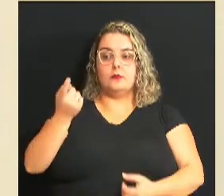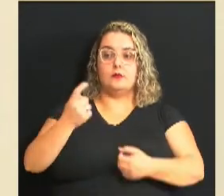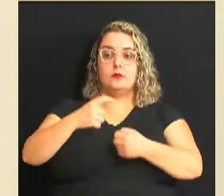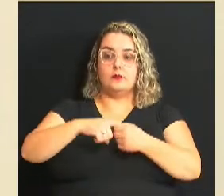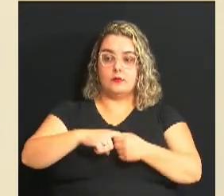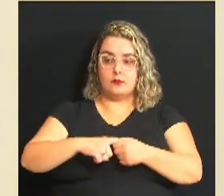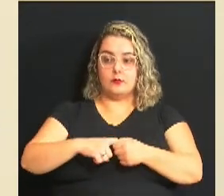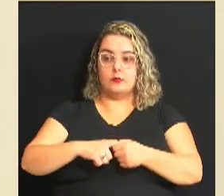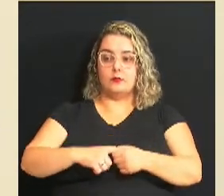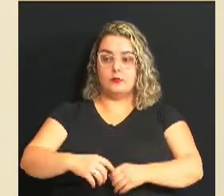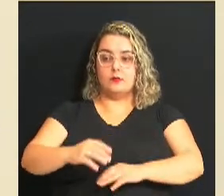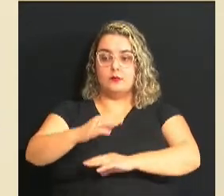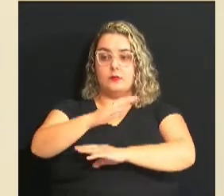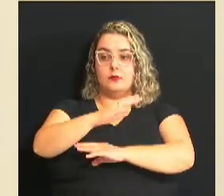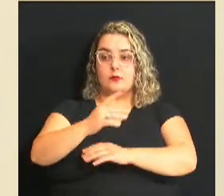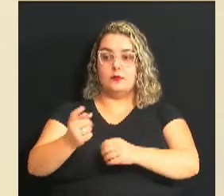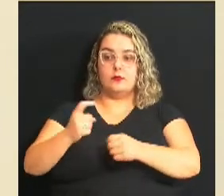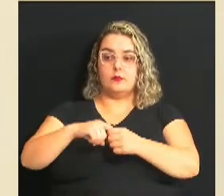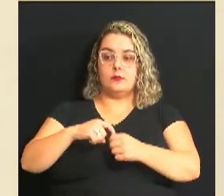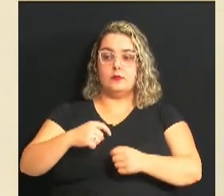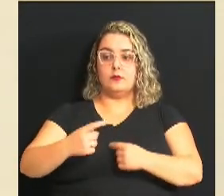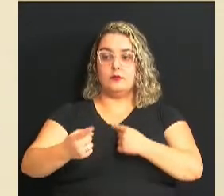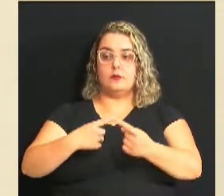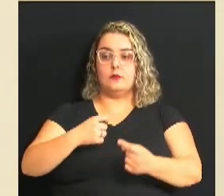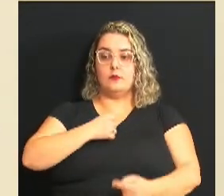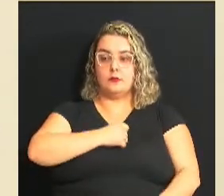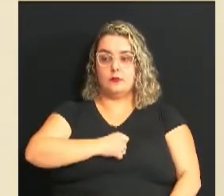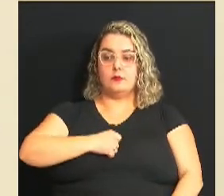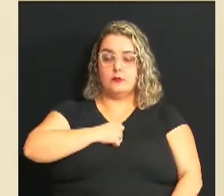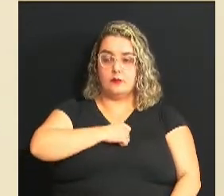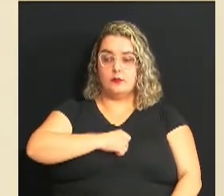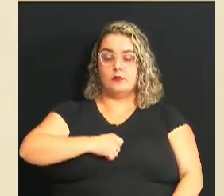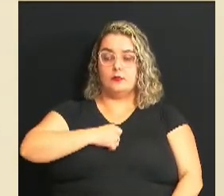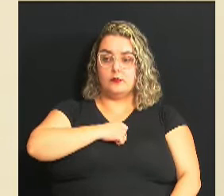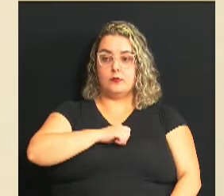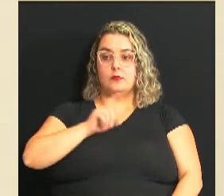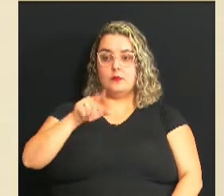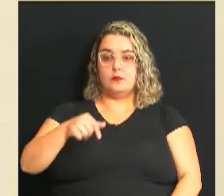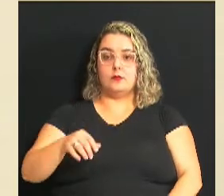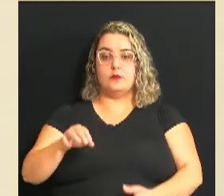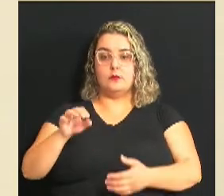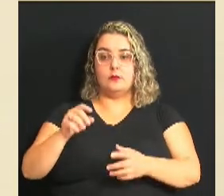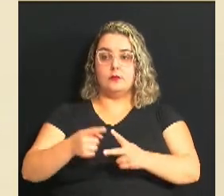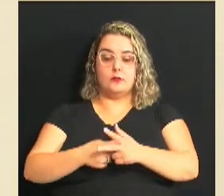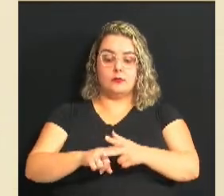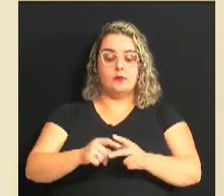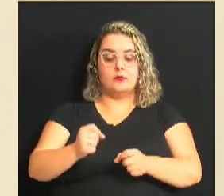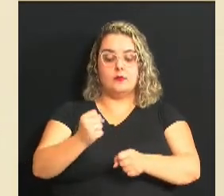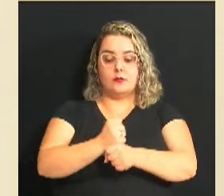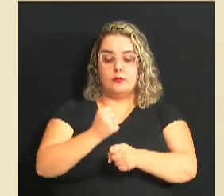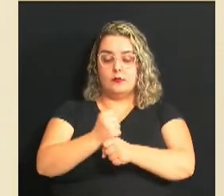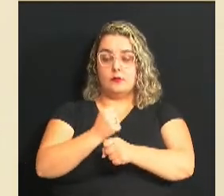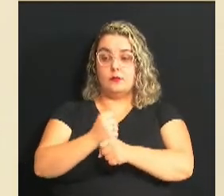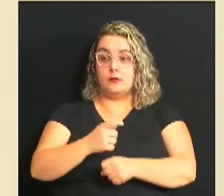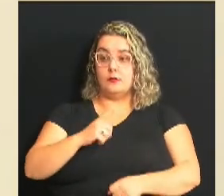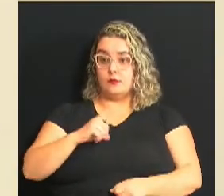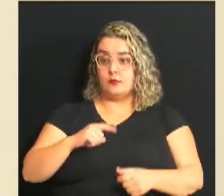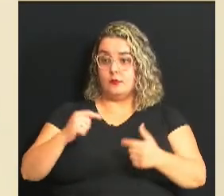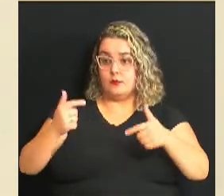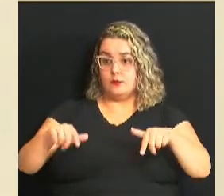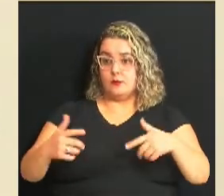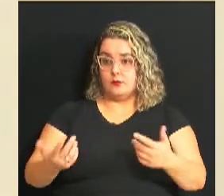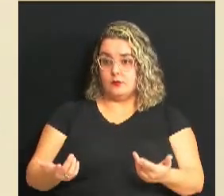para sua casa, né, depois da reforma, nós possamos também ter esse espaço. E